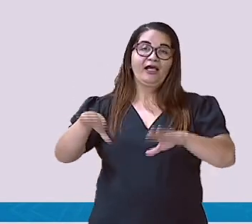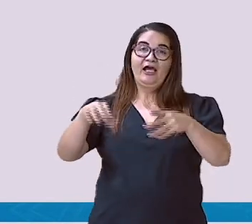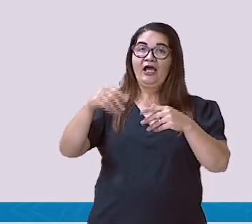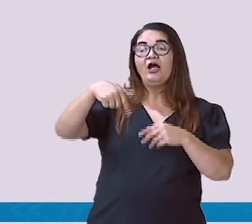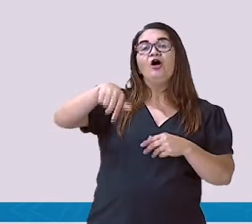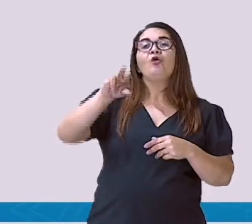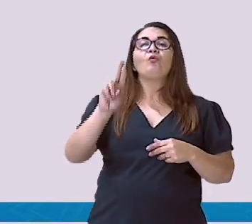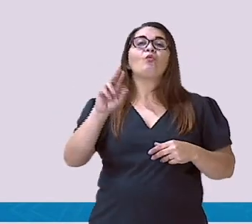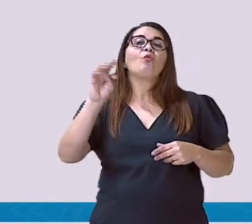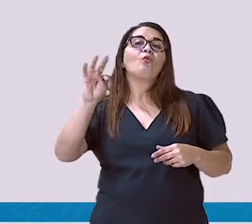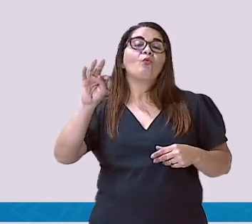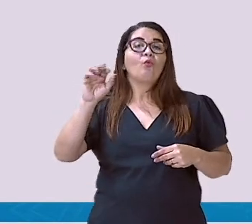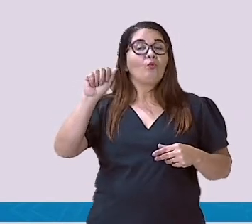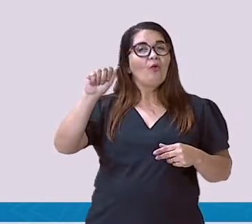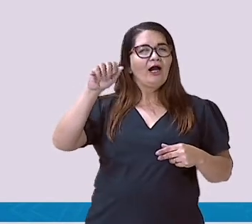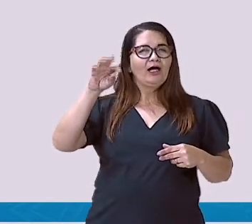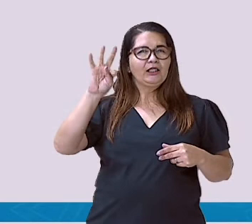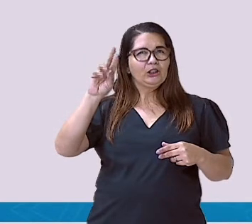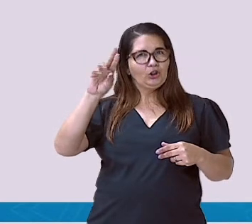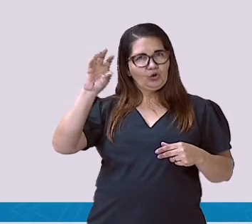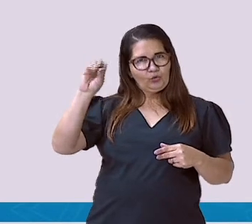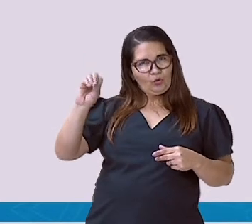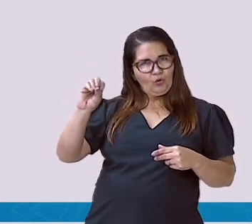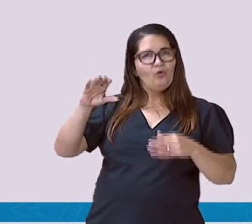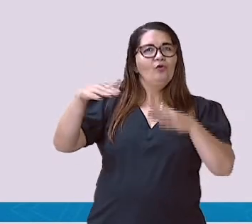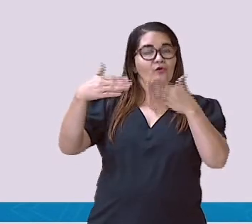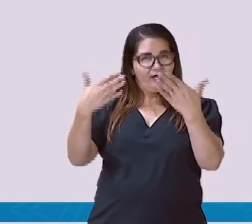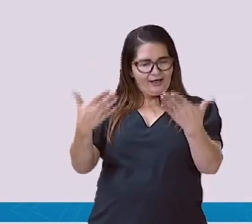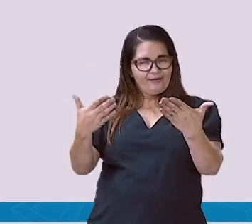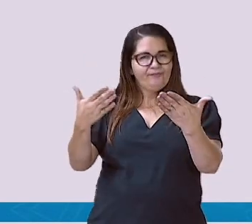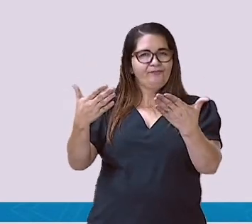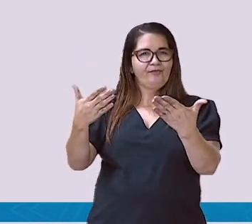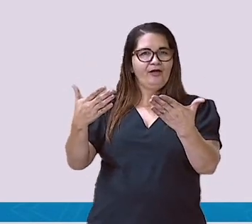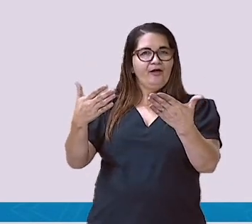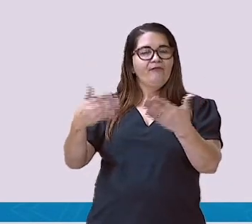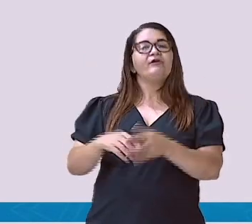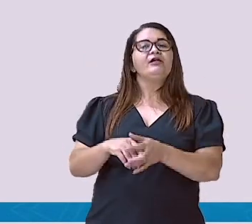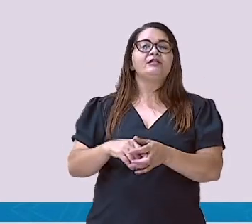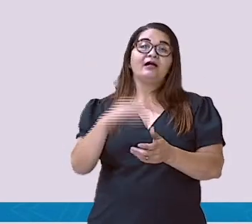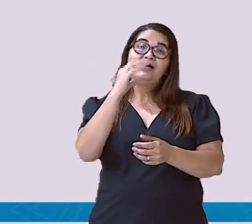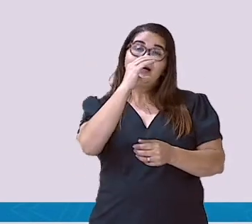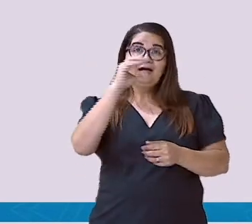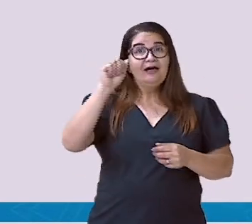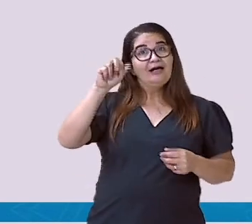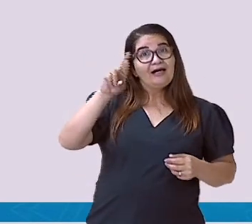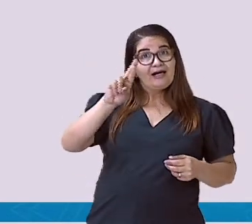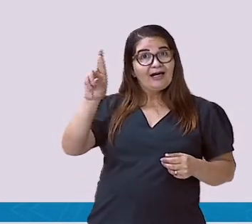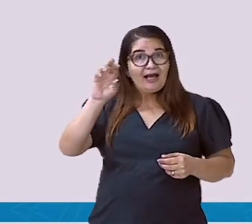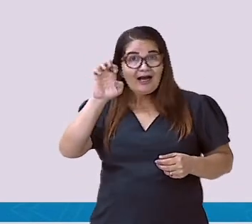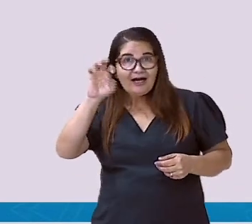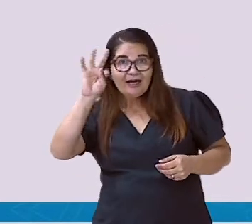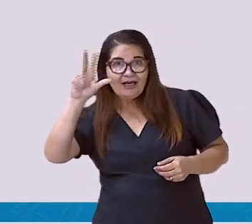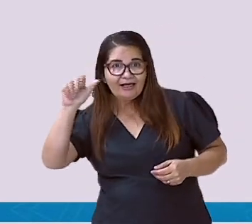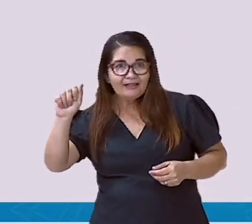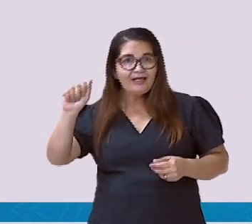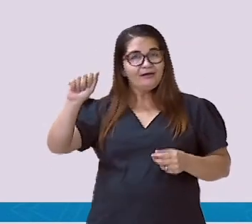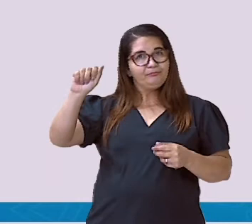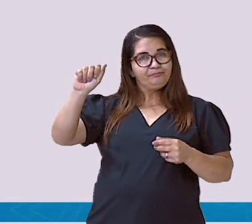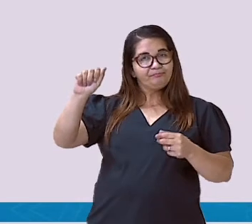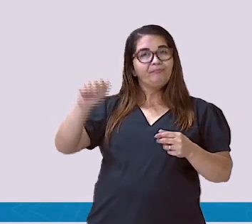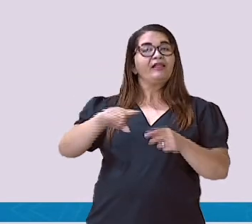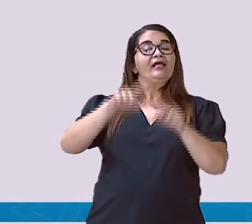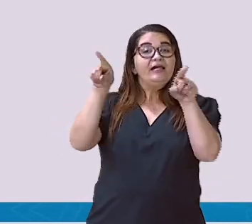tenho RR. E a palavra queijo, eu tenho o QU. Vamos ver quanto vai ficar